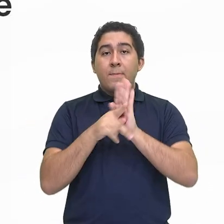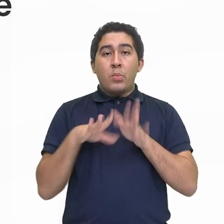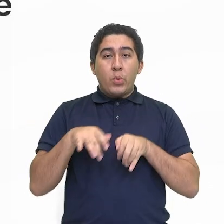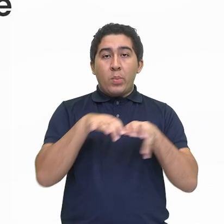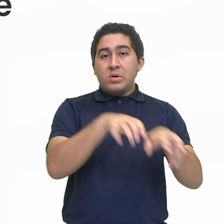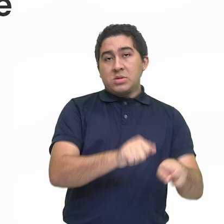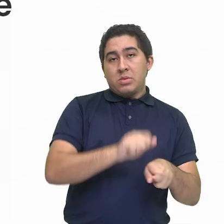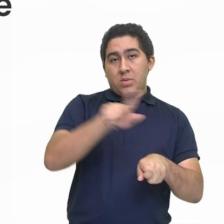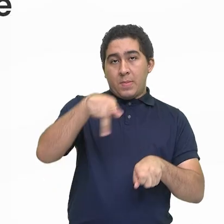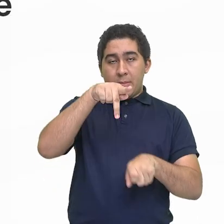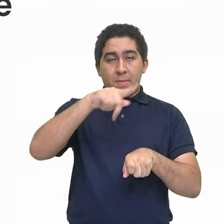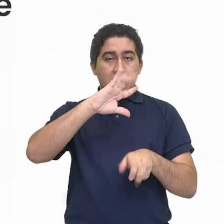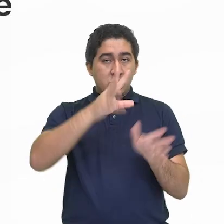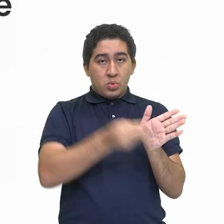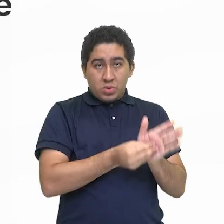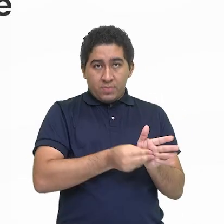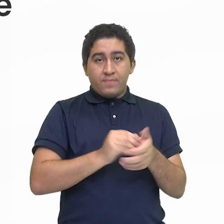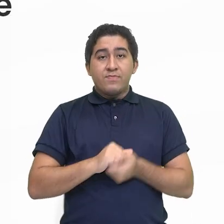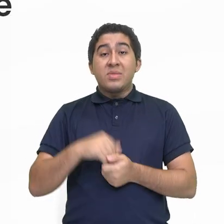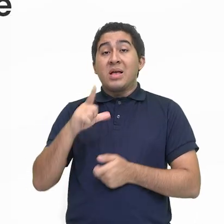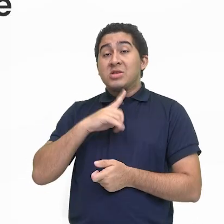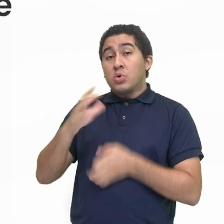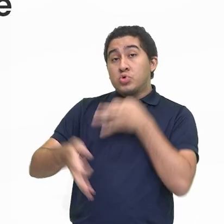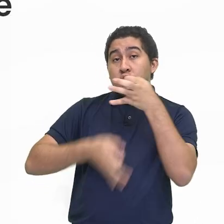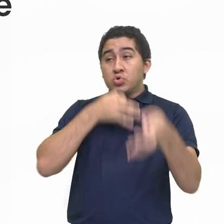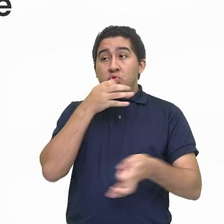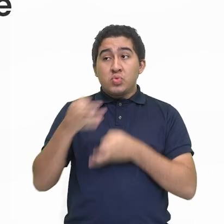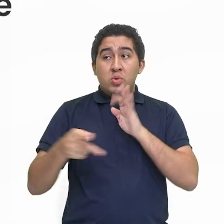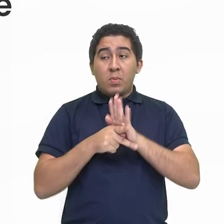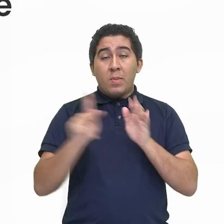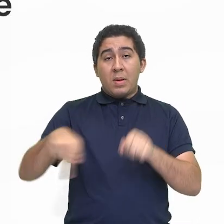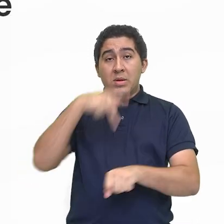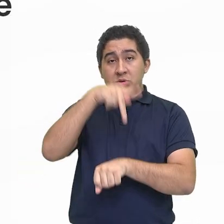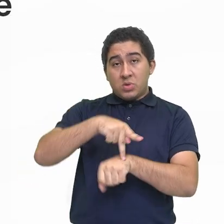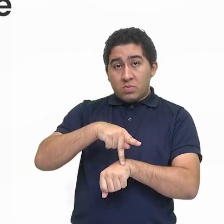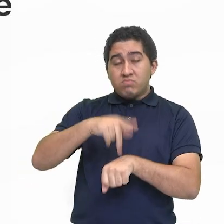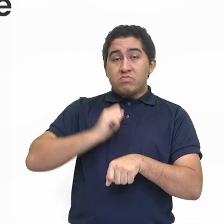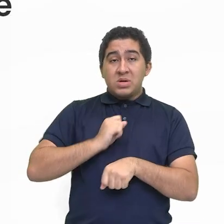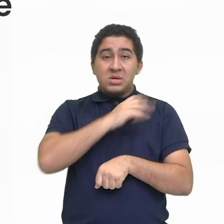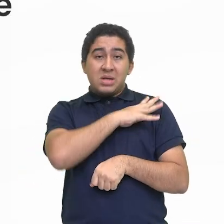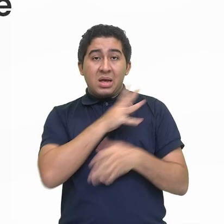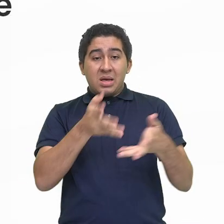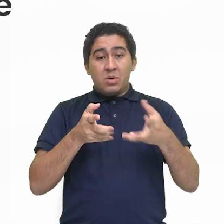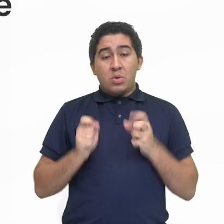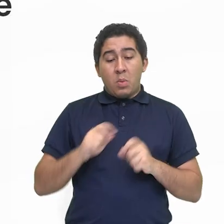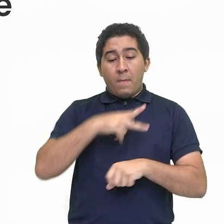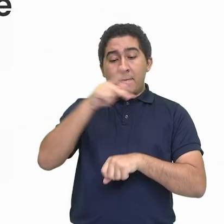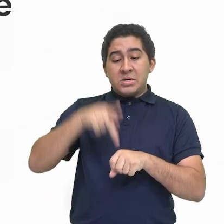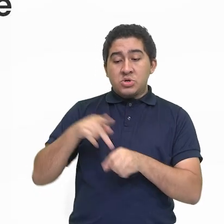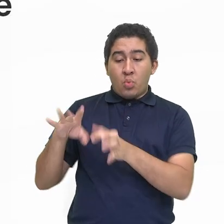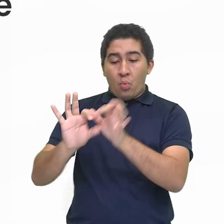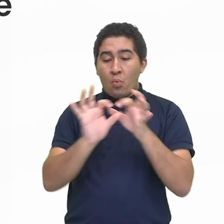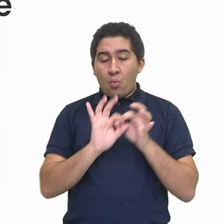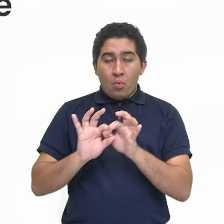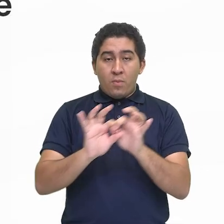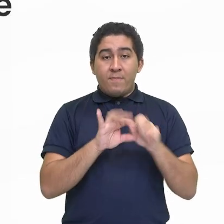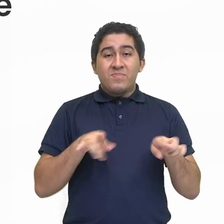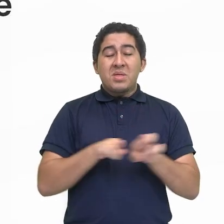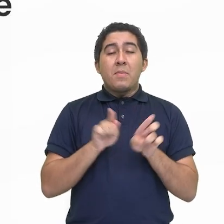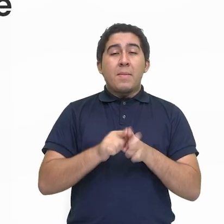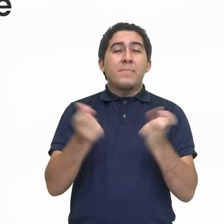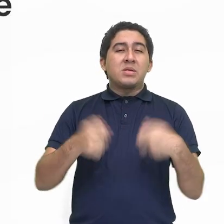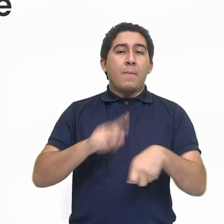da Amazônia. Dentro de um discurso nacionalista, os militares pregavam a unificação do país. Além disso, é